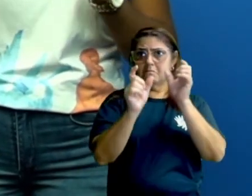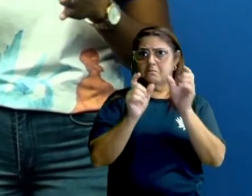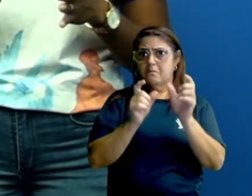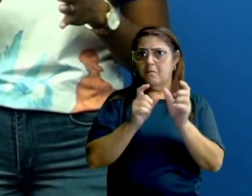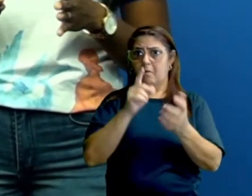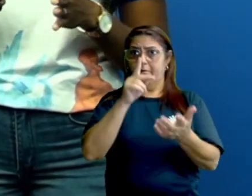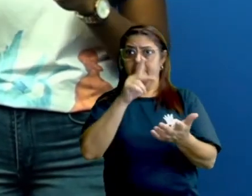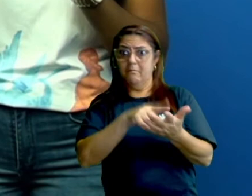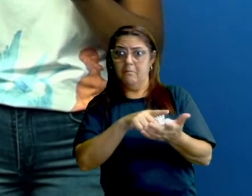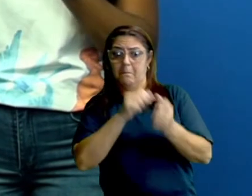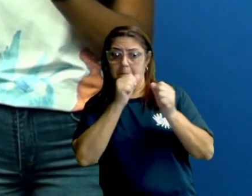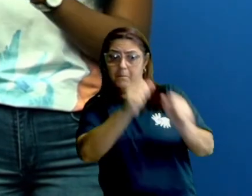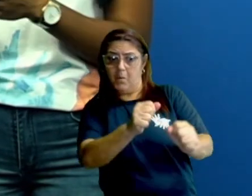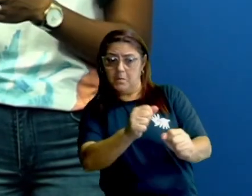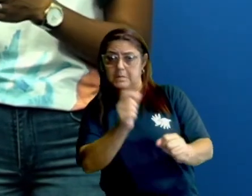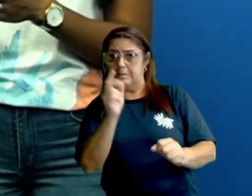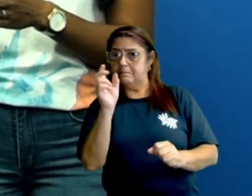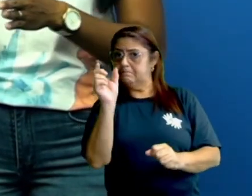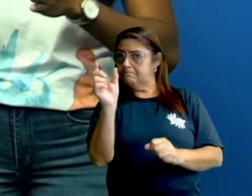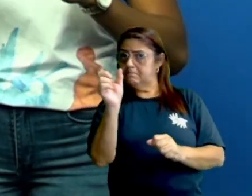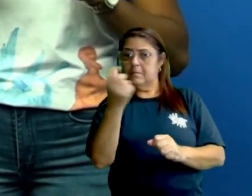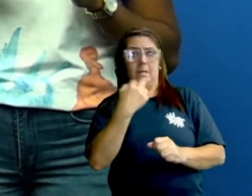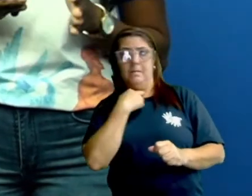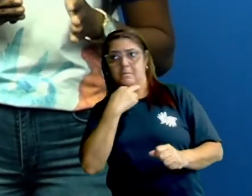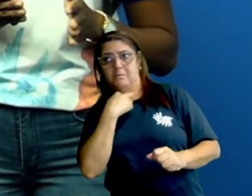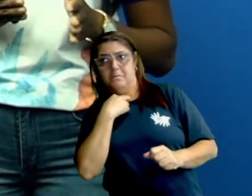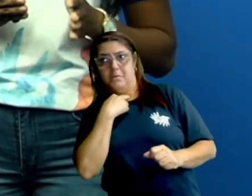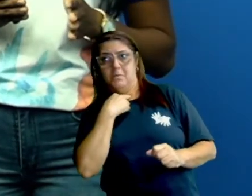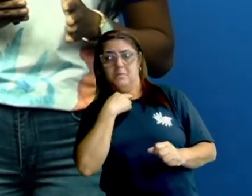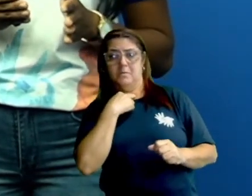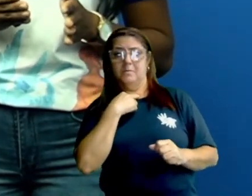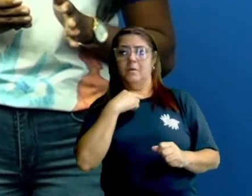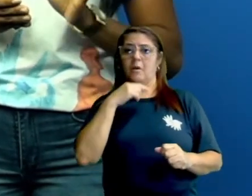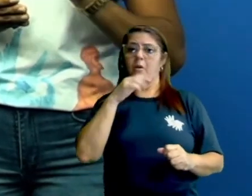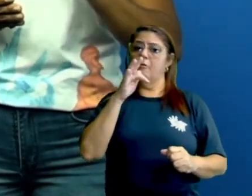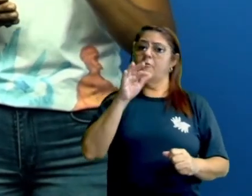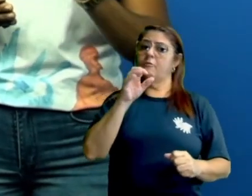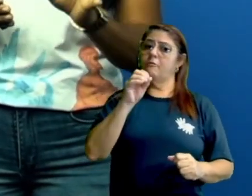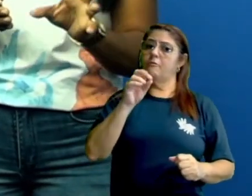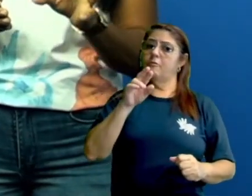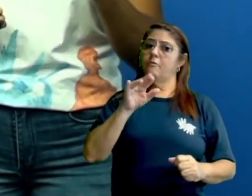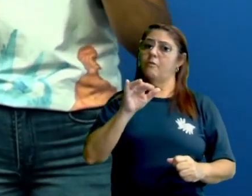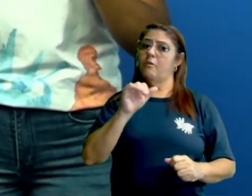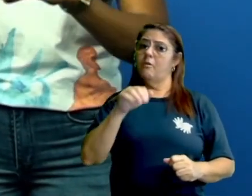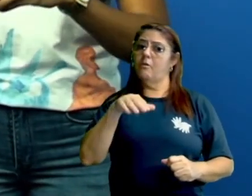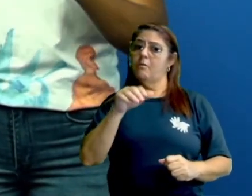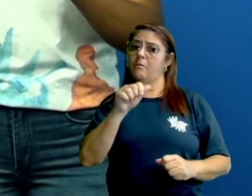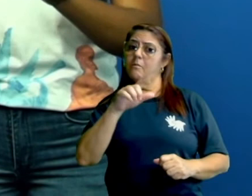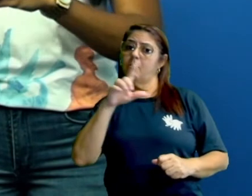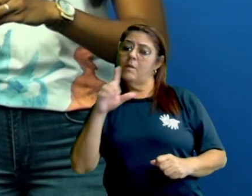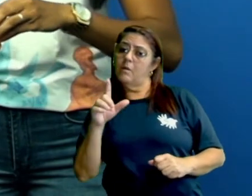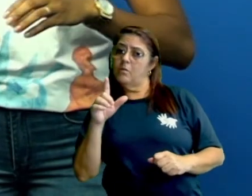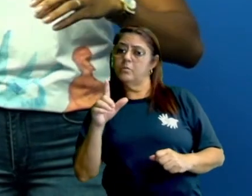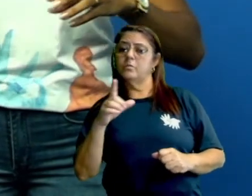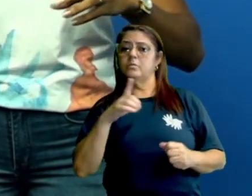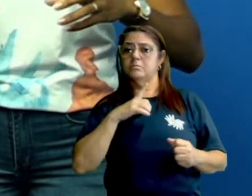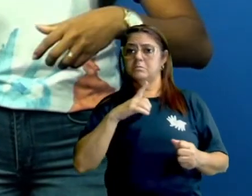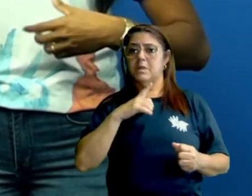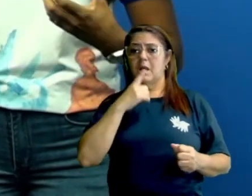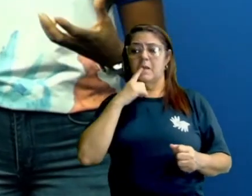gente precisa ter muito cuidado, gente, com a linguagem formal e a linguagem informal. Nem sempre dá para